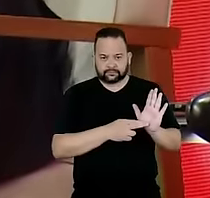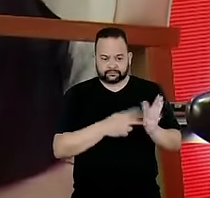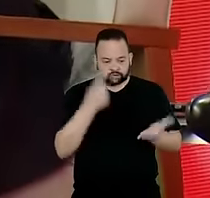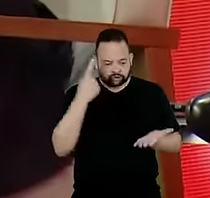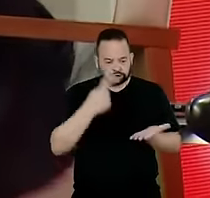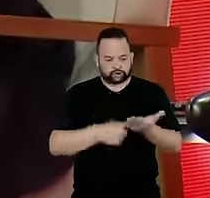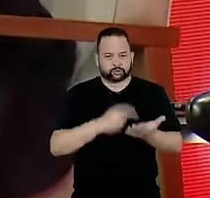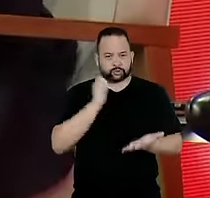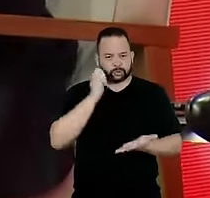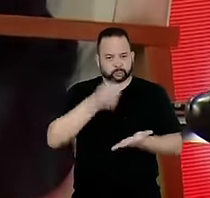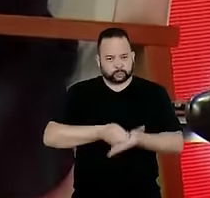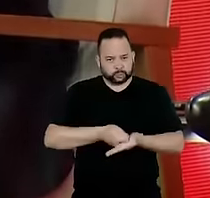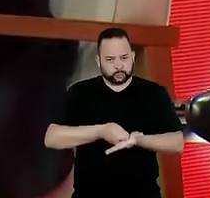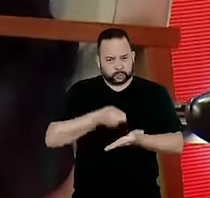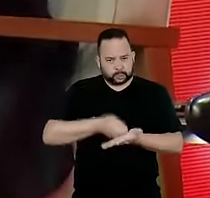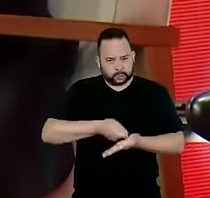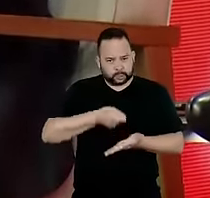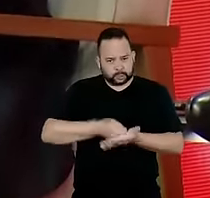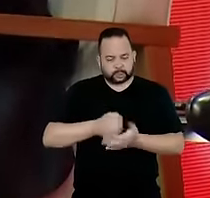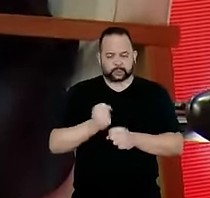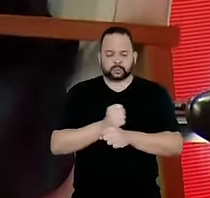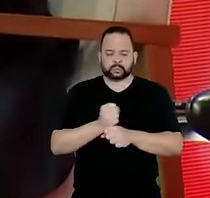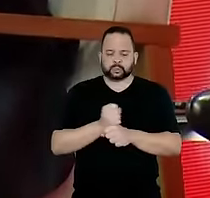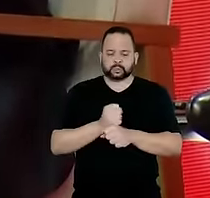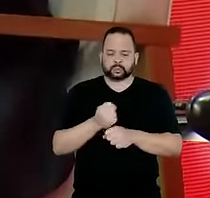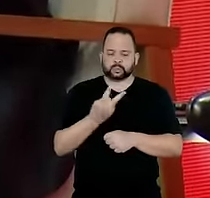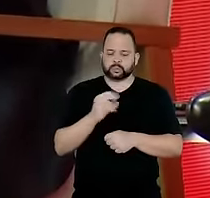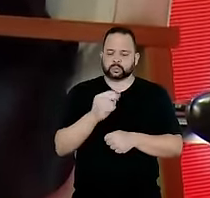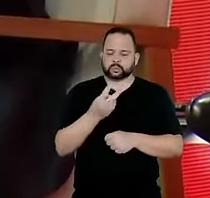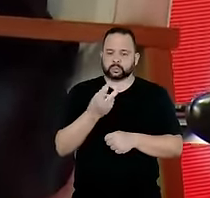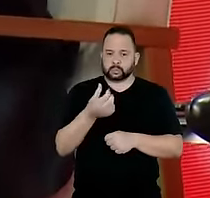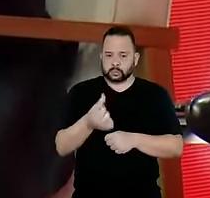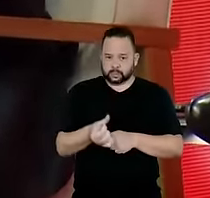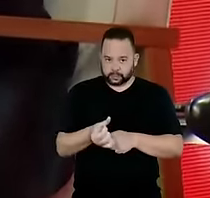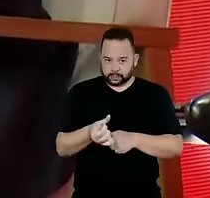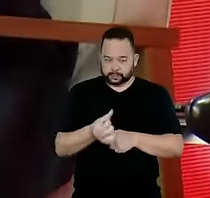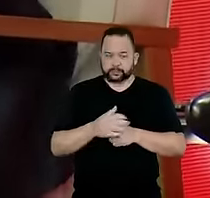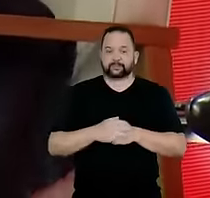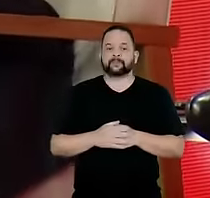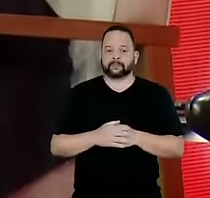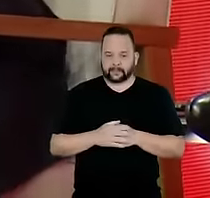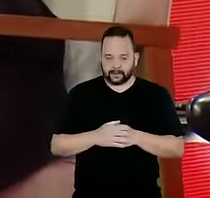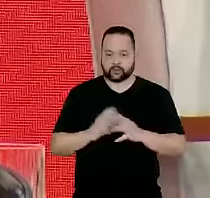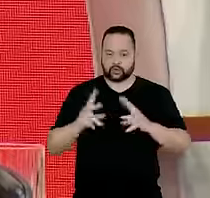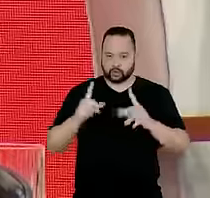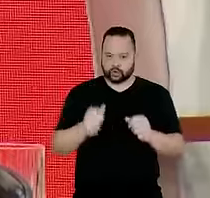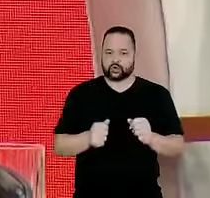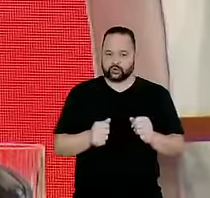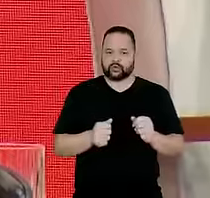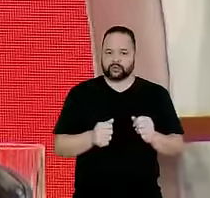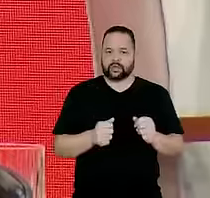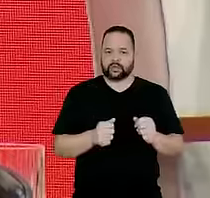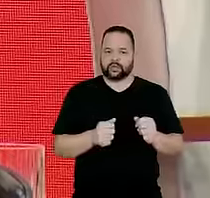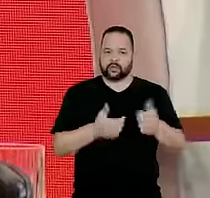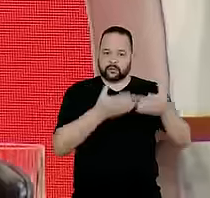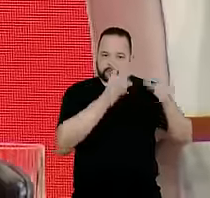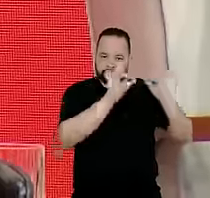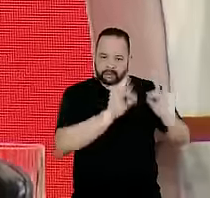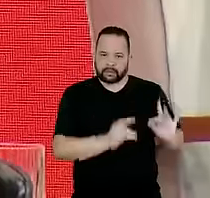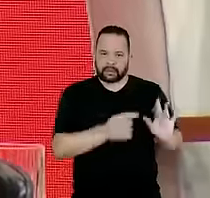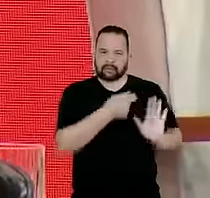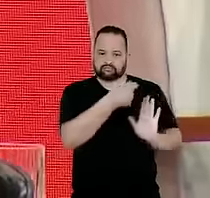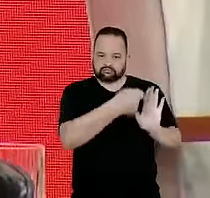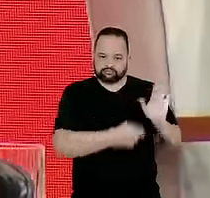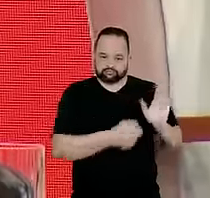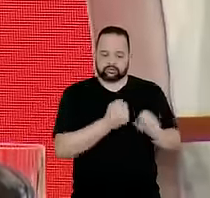2026 o que seria fazer com que o Reporter de 2027 fosse feito já seguindo esse modelo eh o Brasil